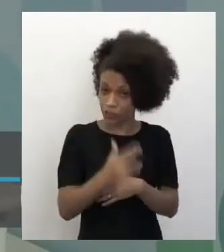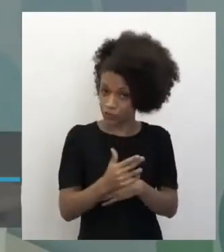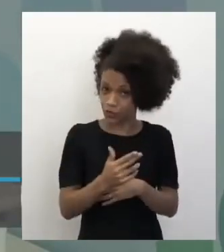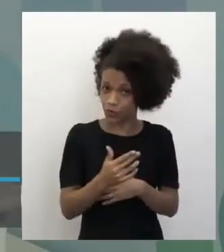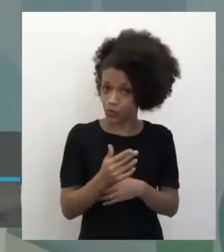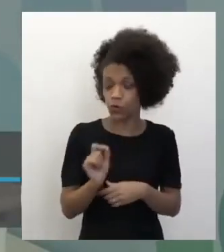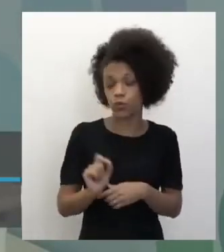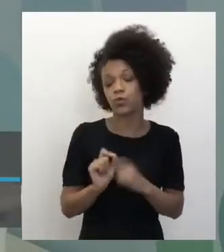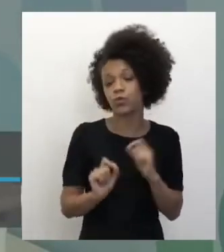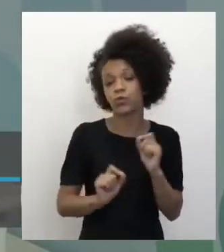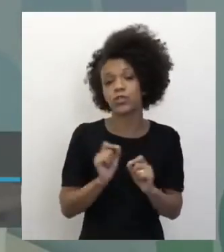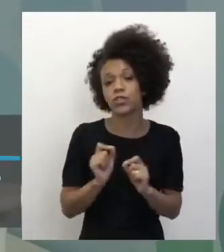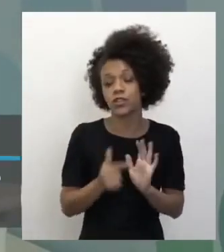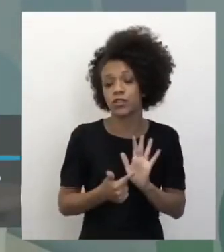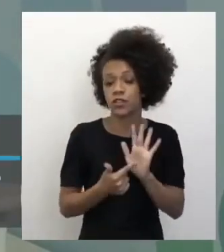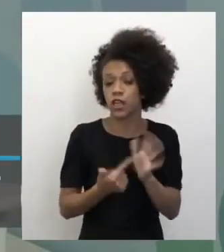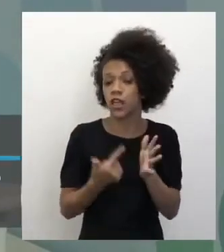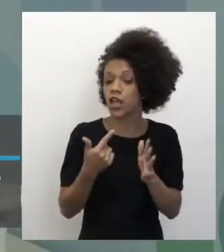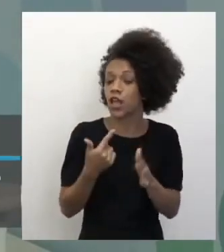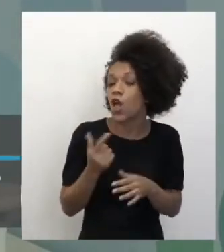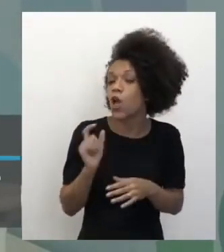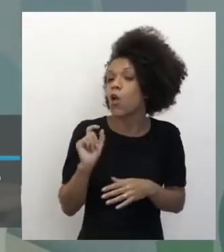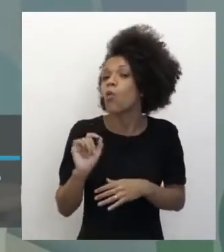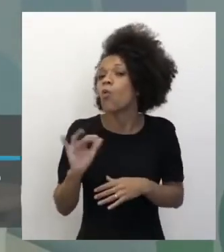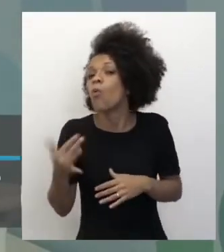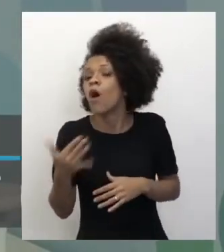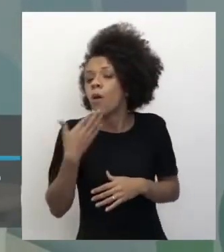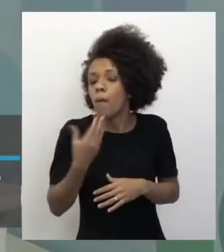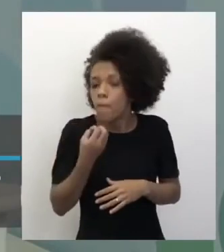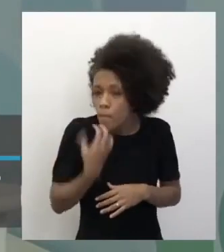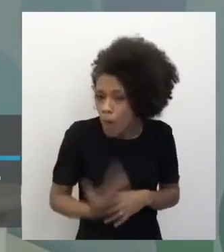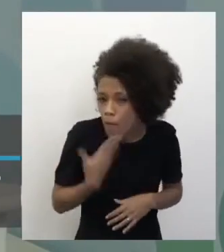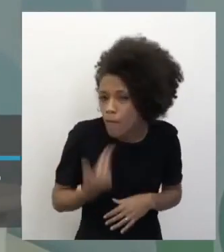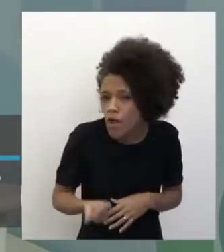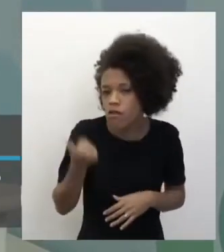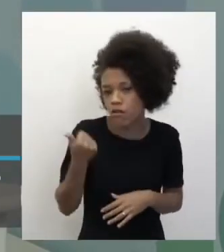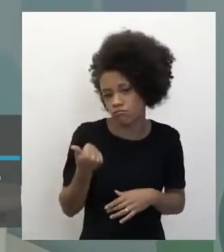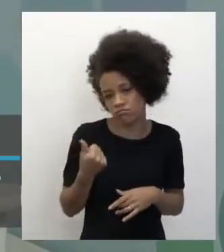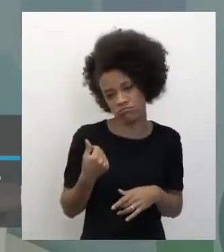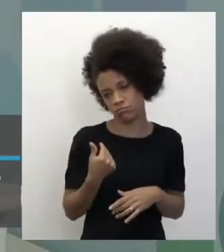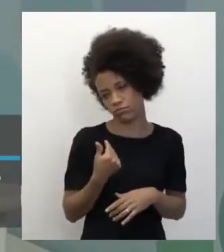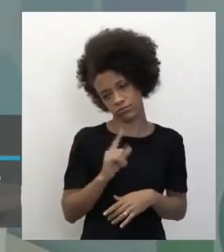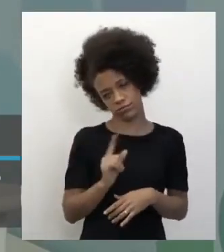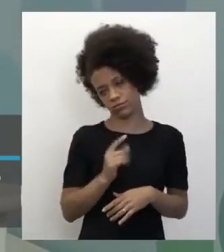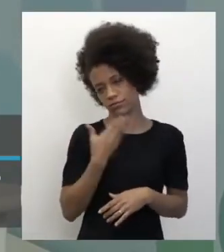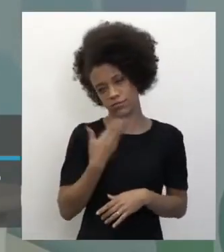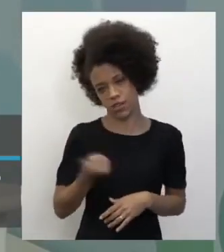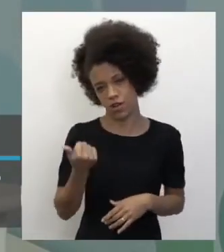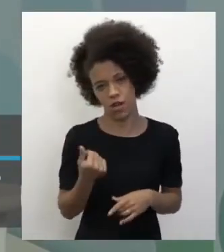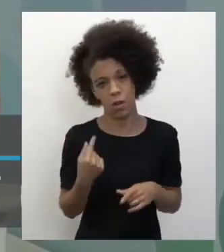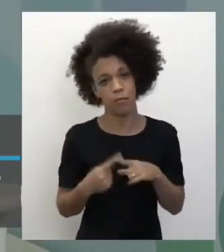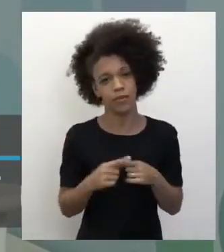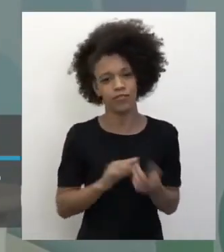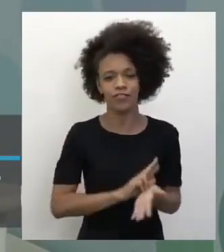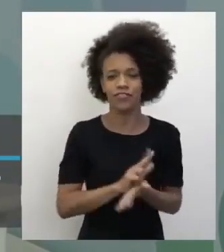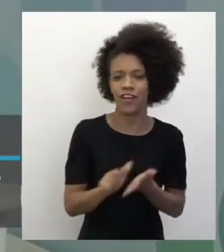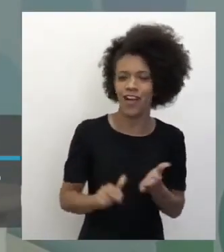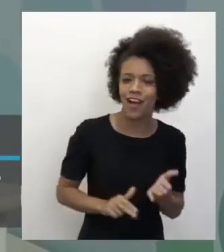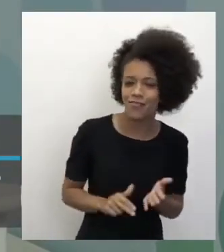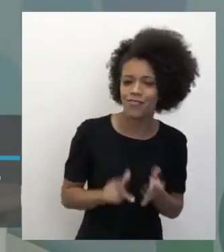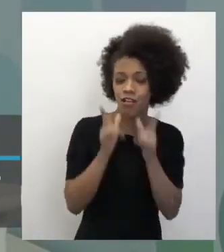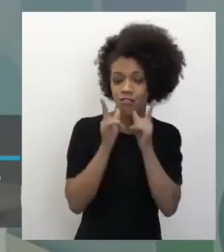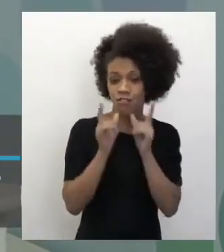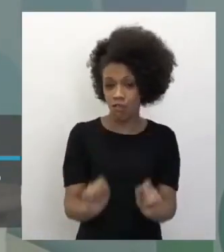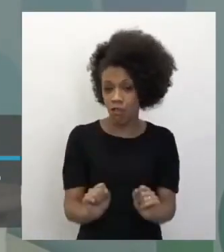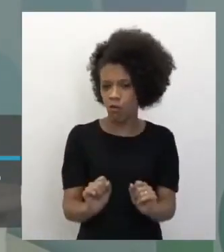a gente falou e qual ela consideraria um título bom, porque eu não vou falar quem é o melhor, né? Porque tem vários aqui, variedades